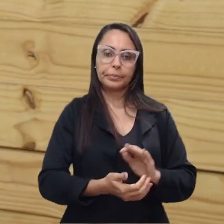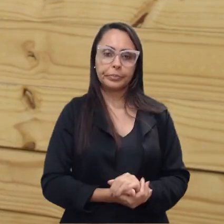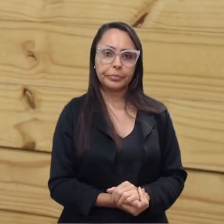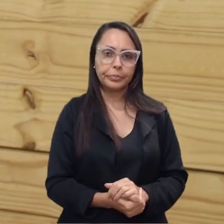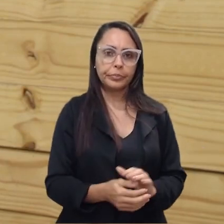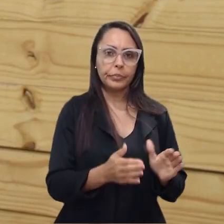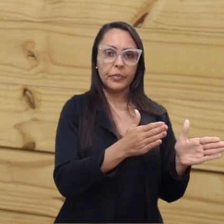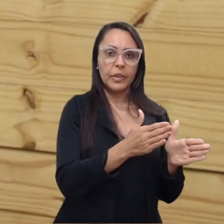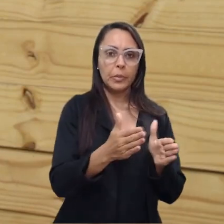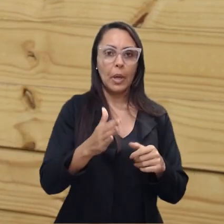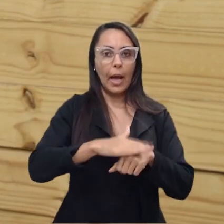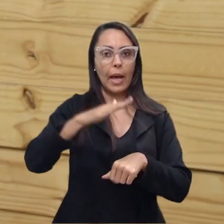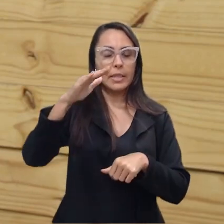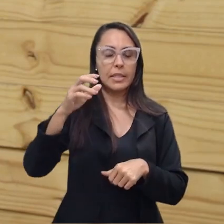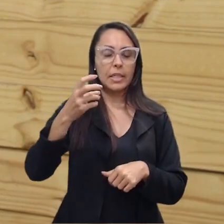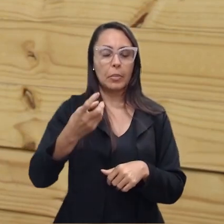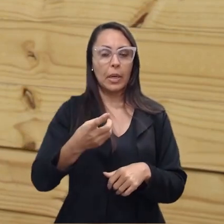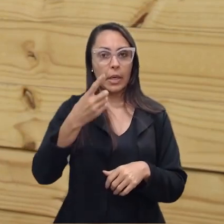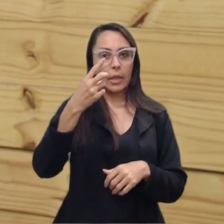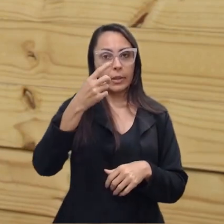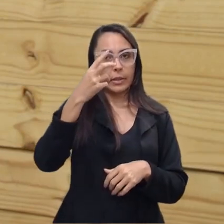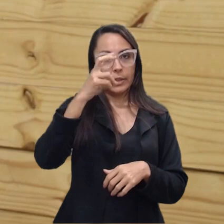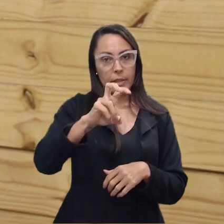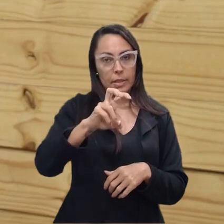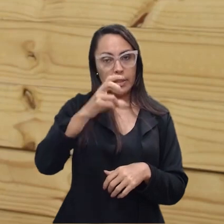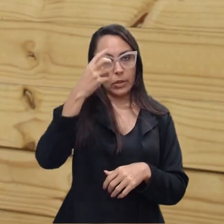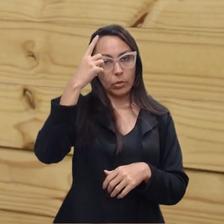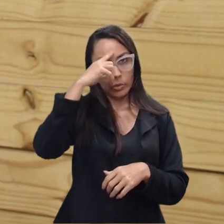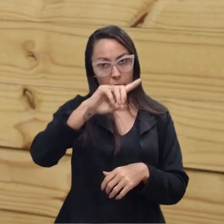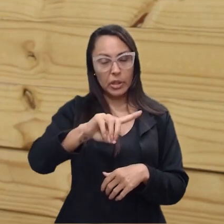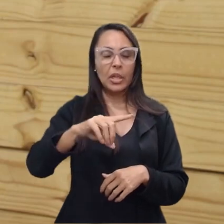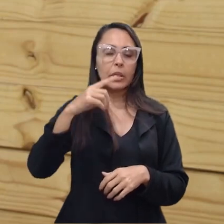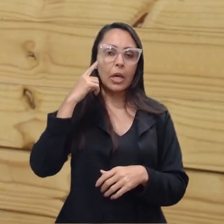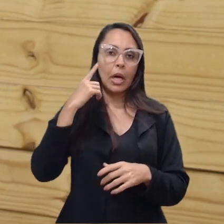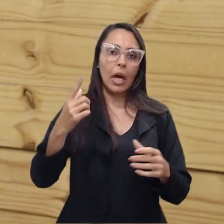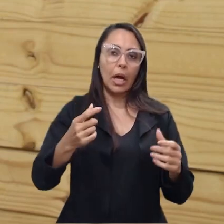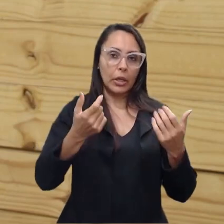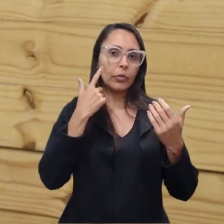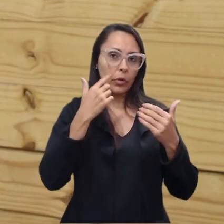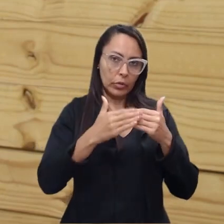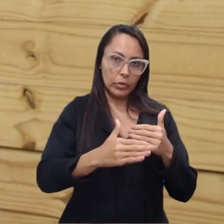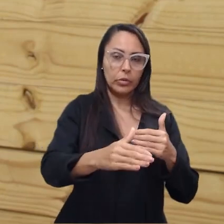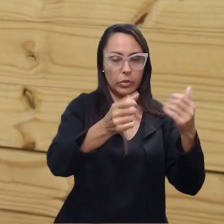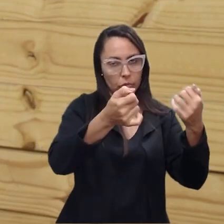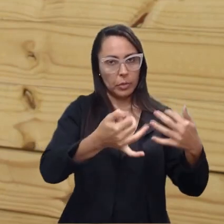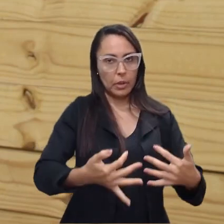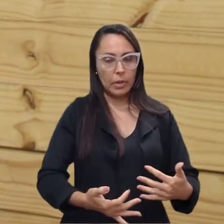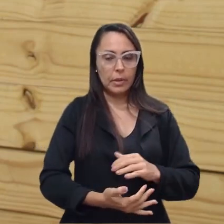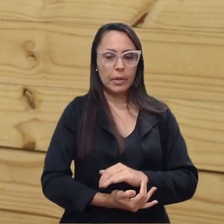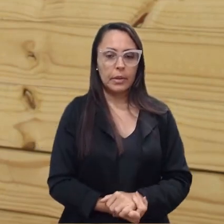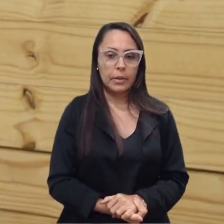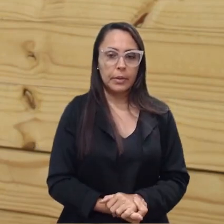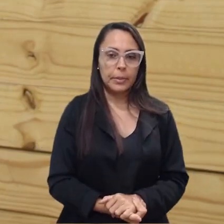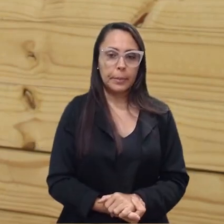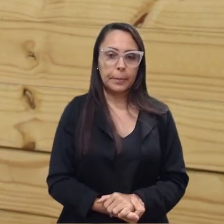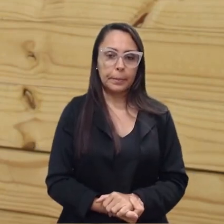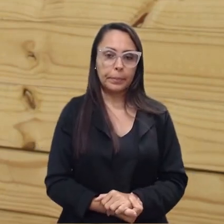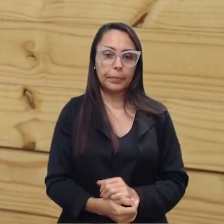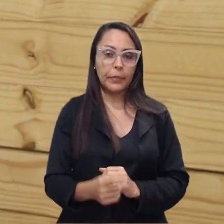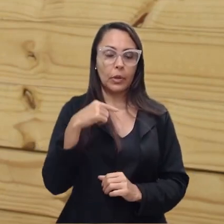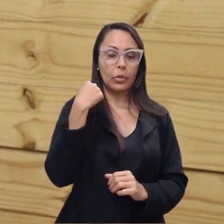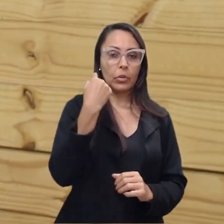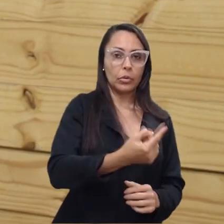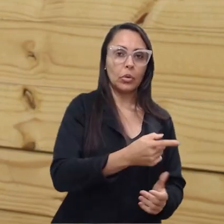é um período acima de 5 dias, aí a gente também vai ver mais à frente como é que se dá. O